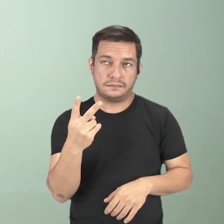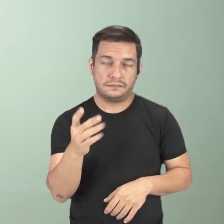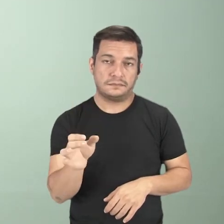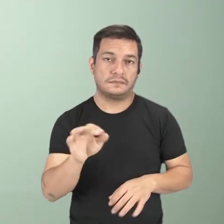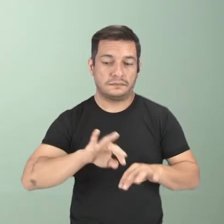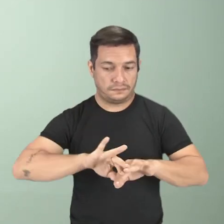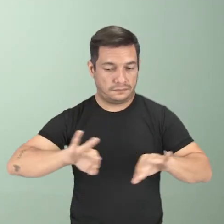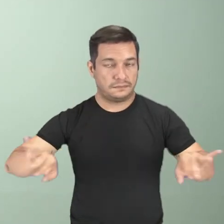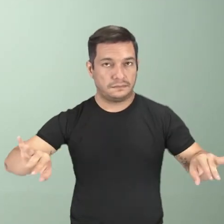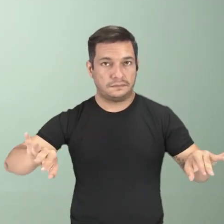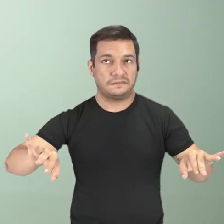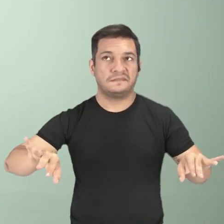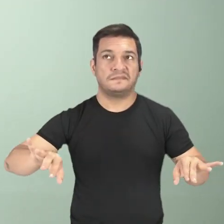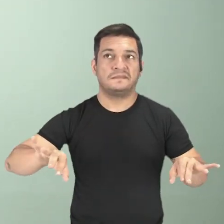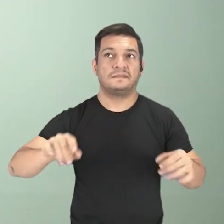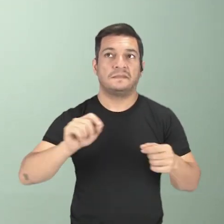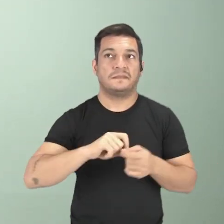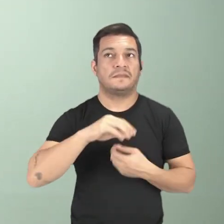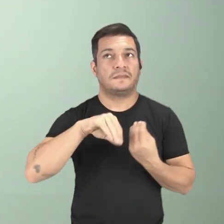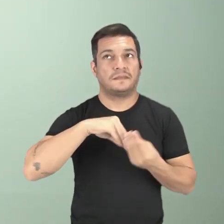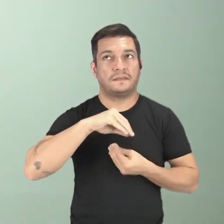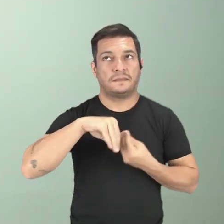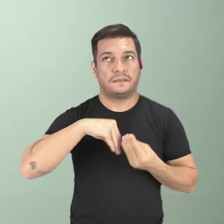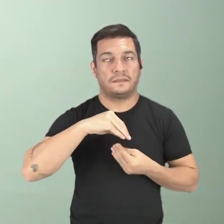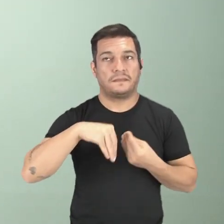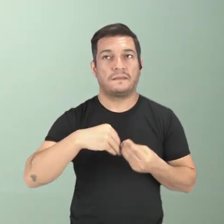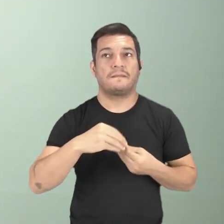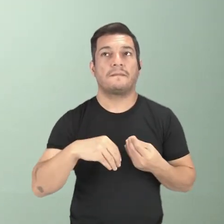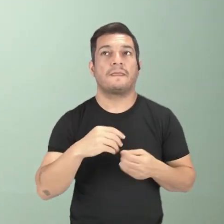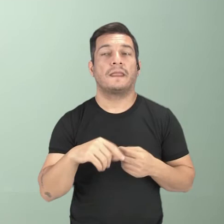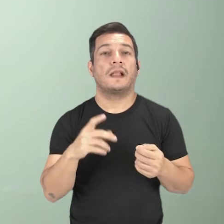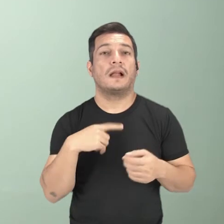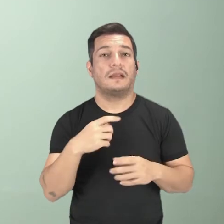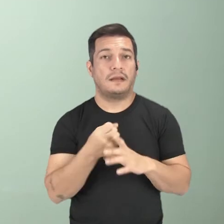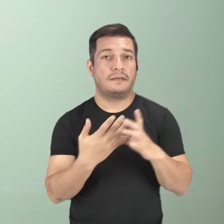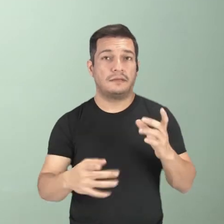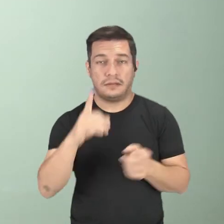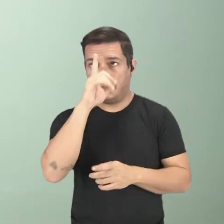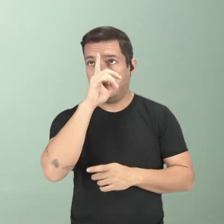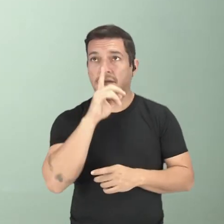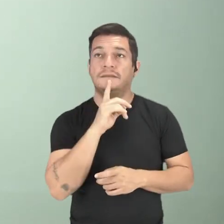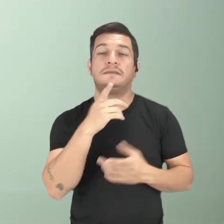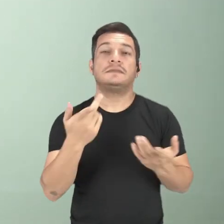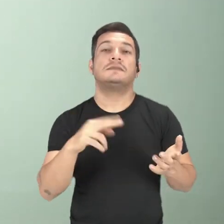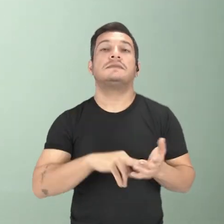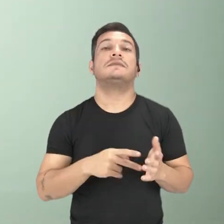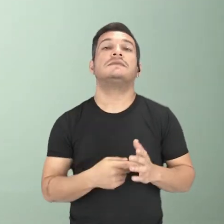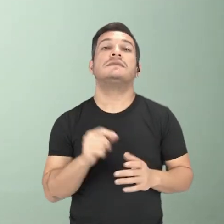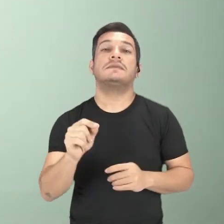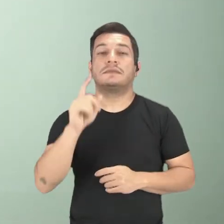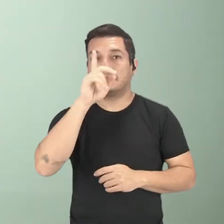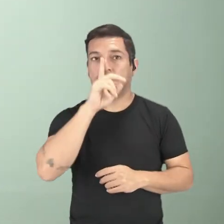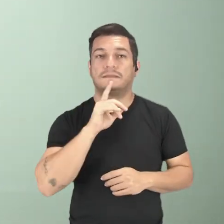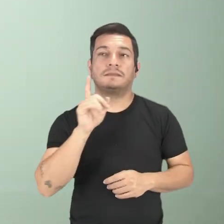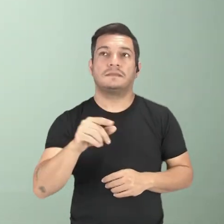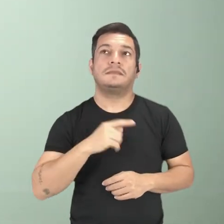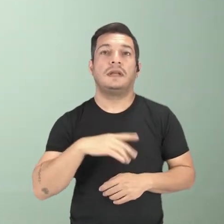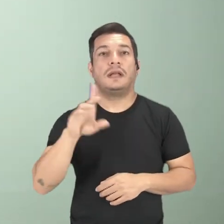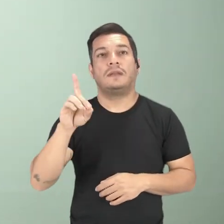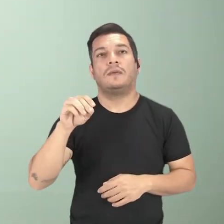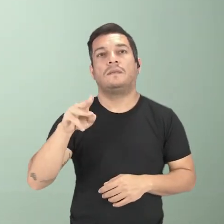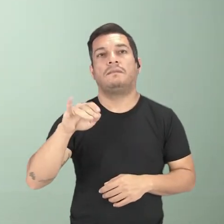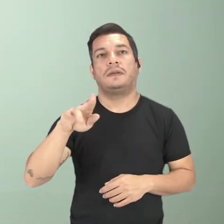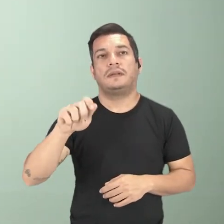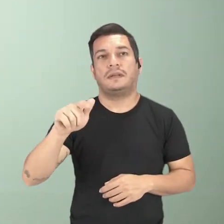totalmente distintos para uma característica, fez um cruzamento, a característica deu amarela, Então significa que o amarelo é a minha dominância.